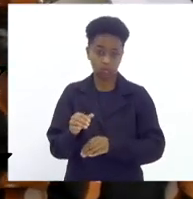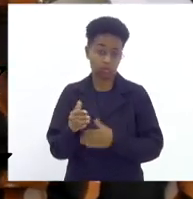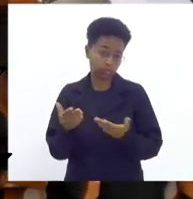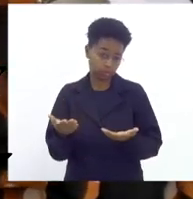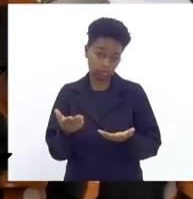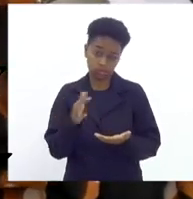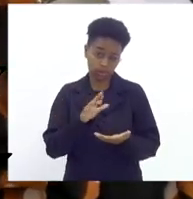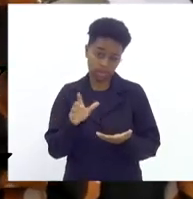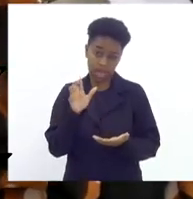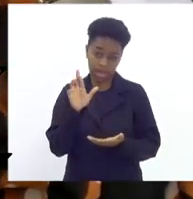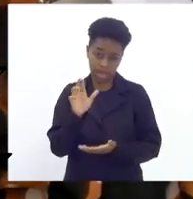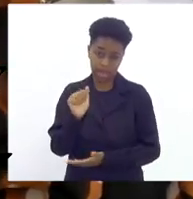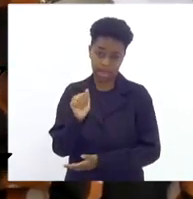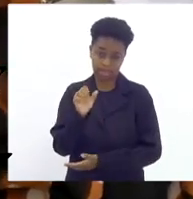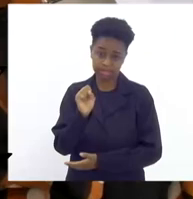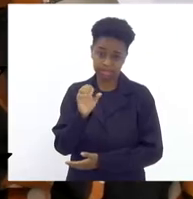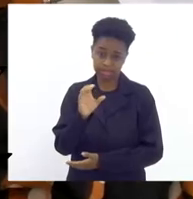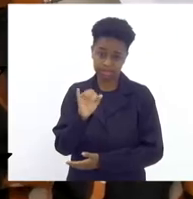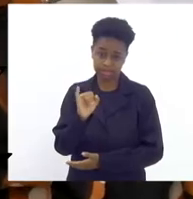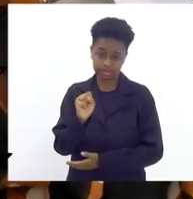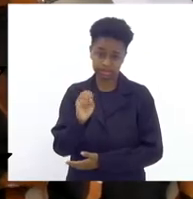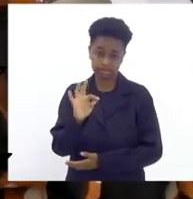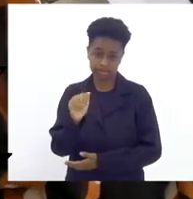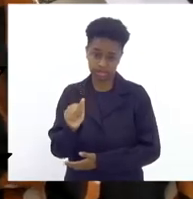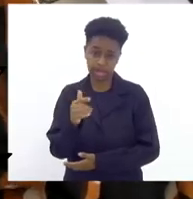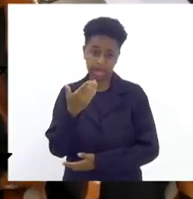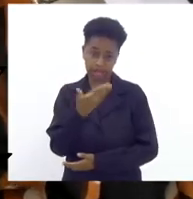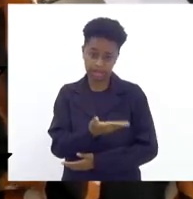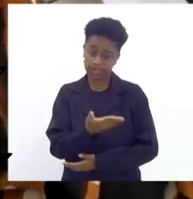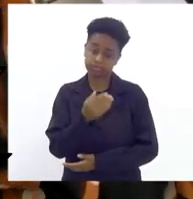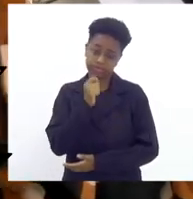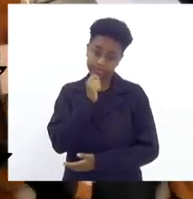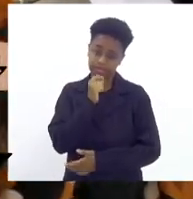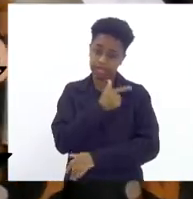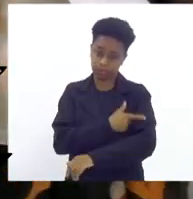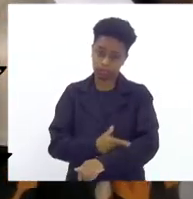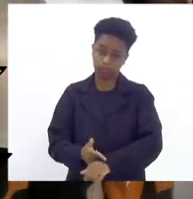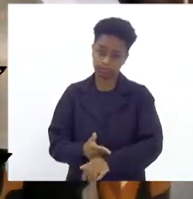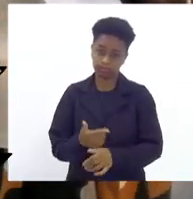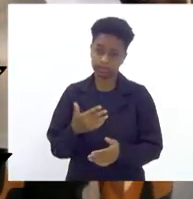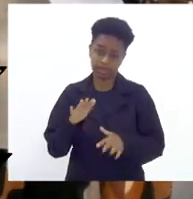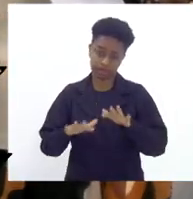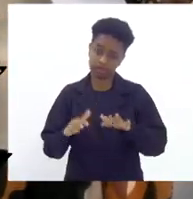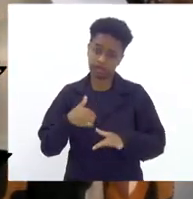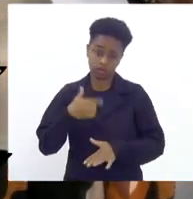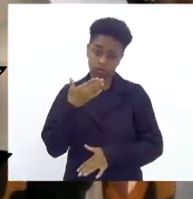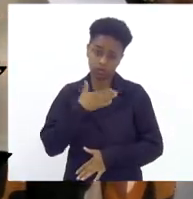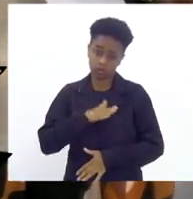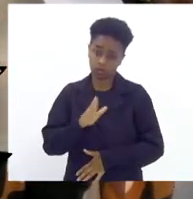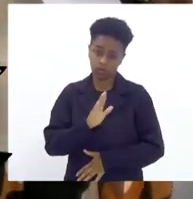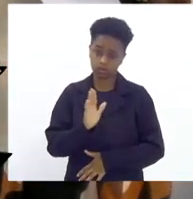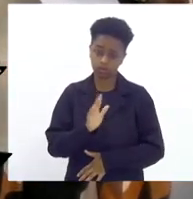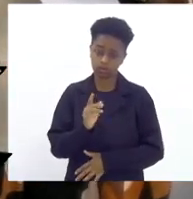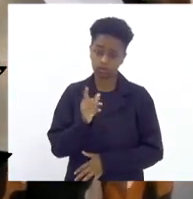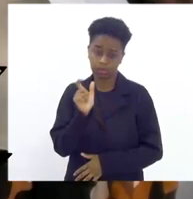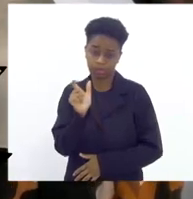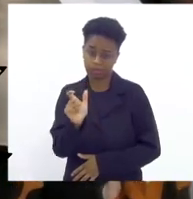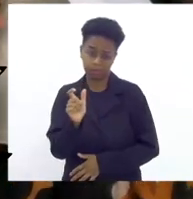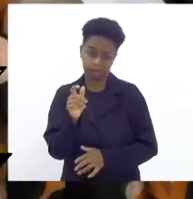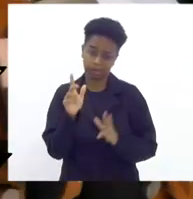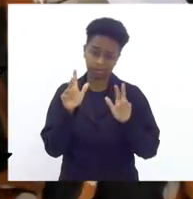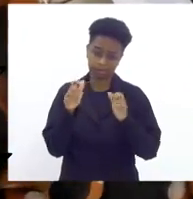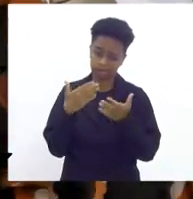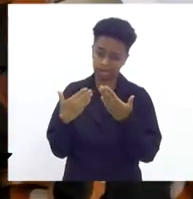para racista para essa pessoa Às vezes já sempre fala para mim a equipe não gosto de falar sobre esse